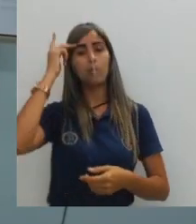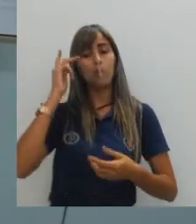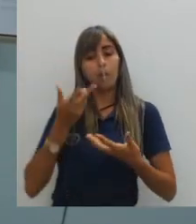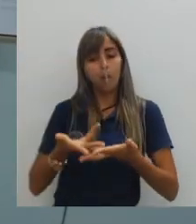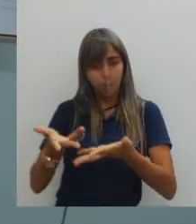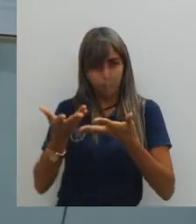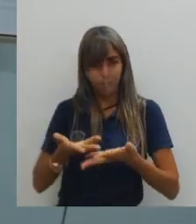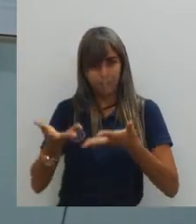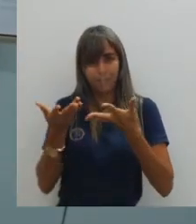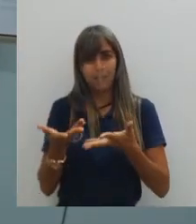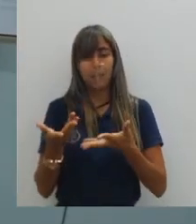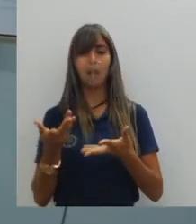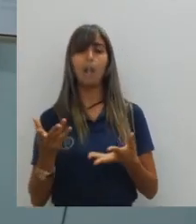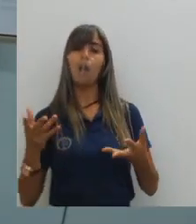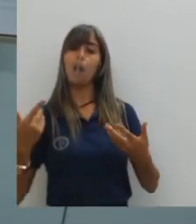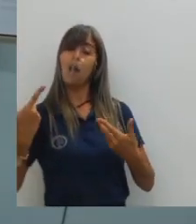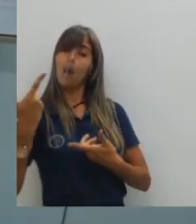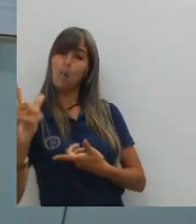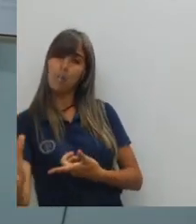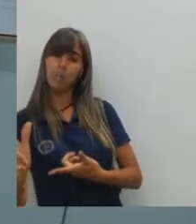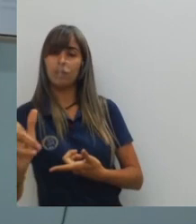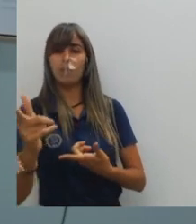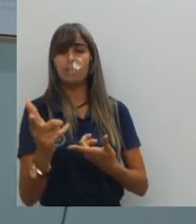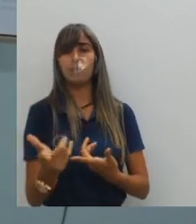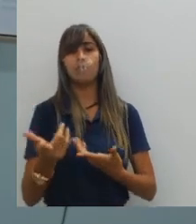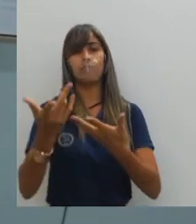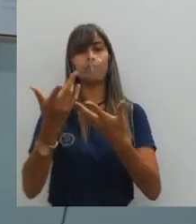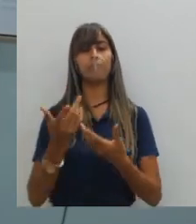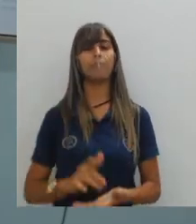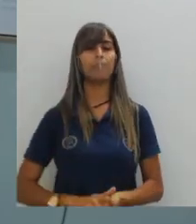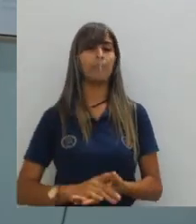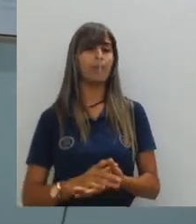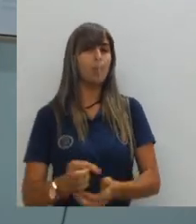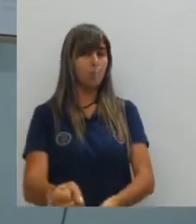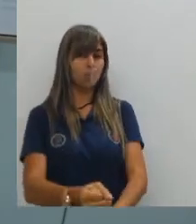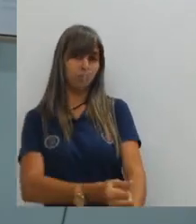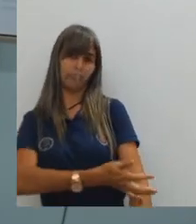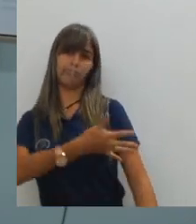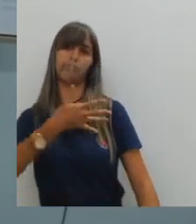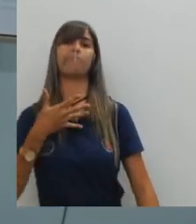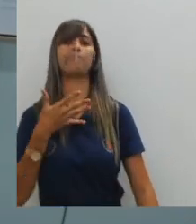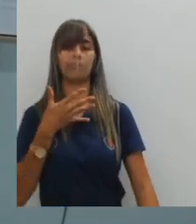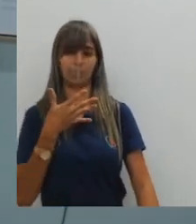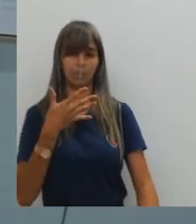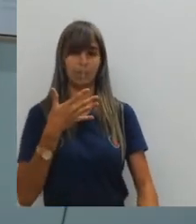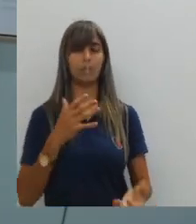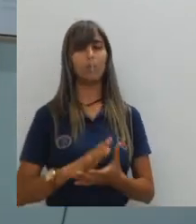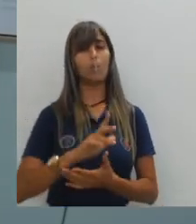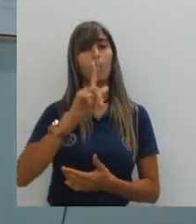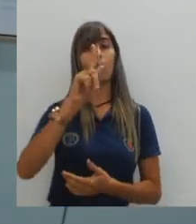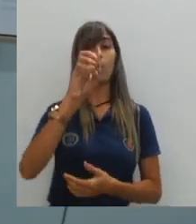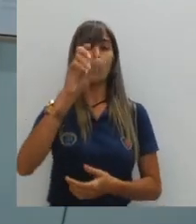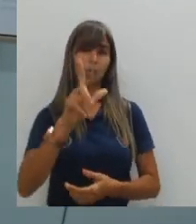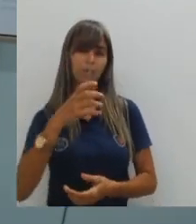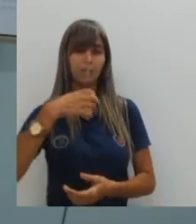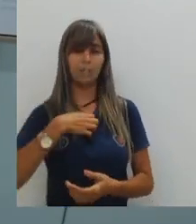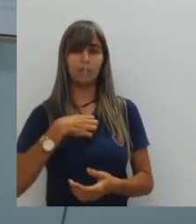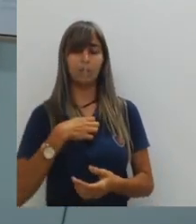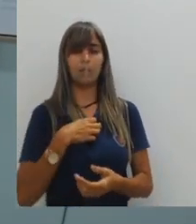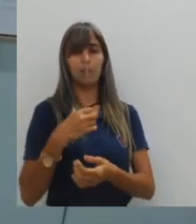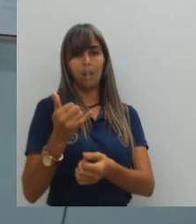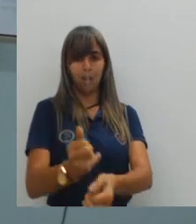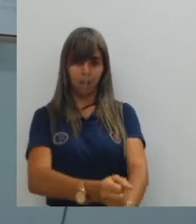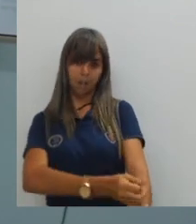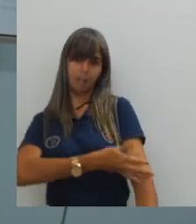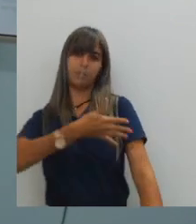influencia a outra e elas são tomadas, certo? Tomadas por esse sentimento que é o sentimento do gol, por essa energia que é a